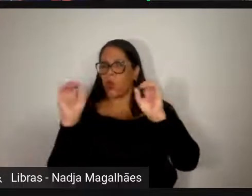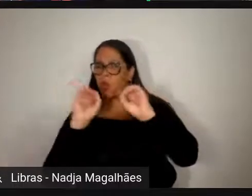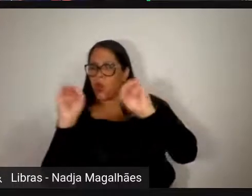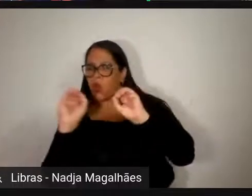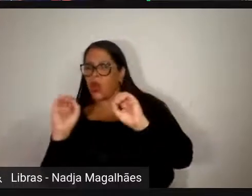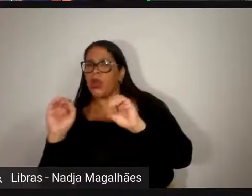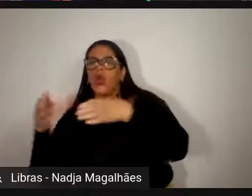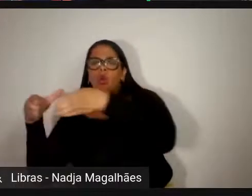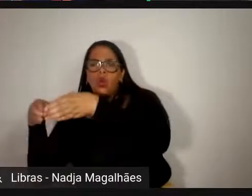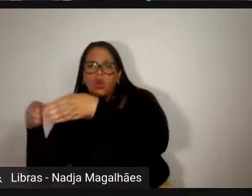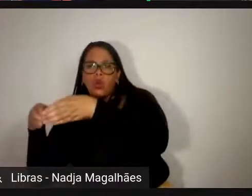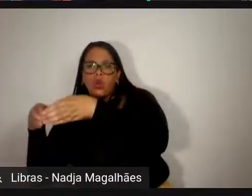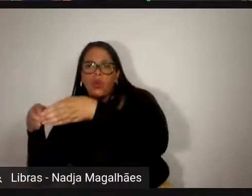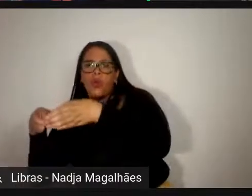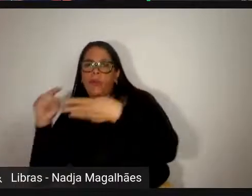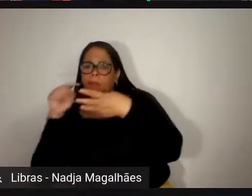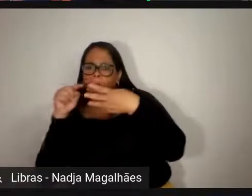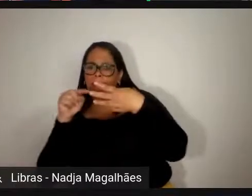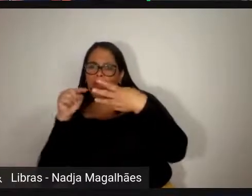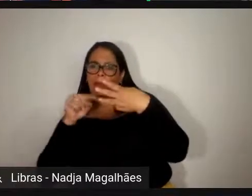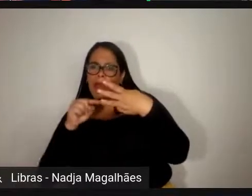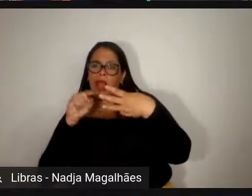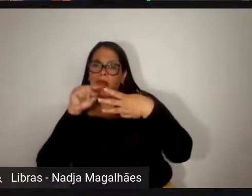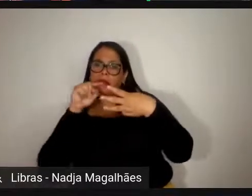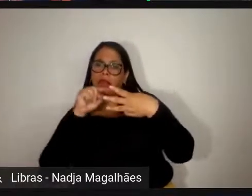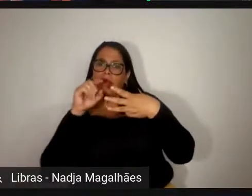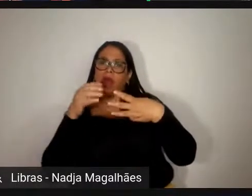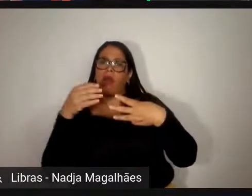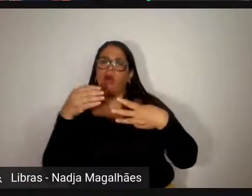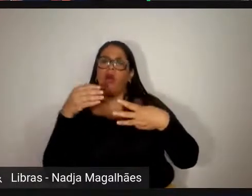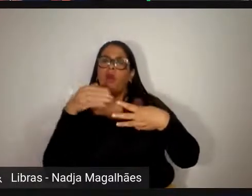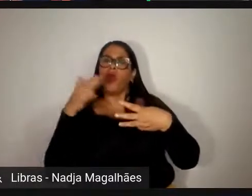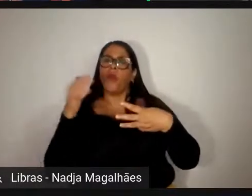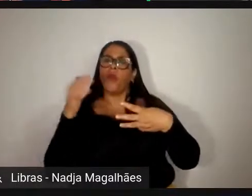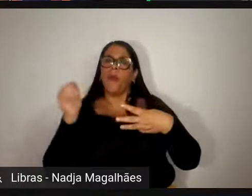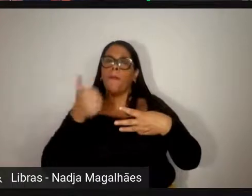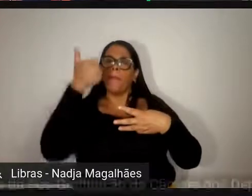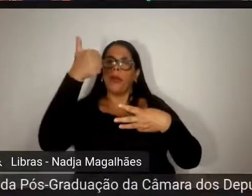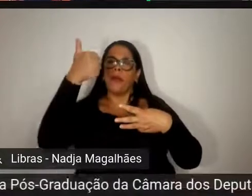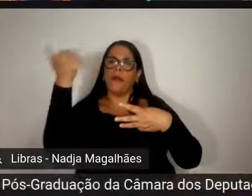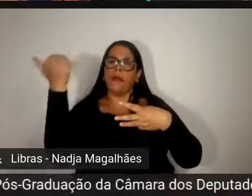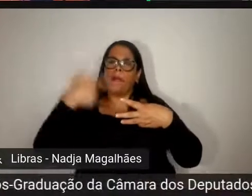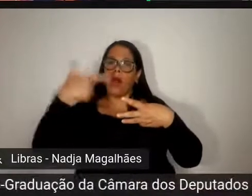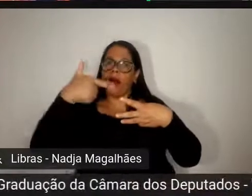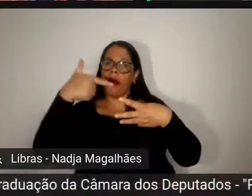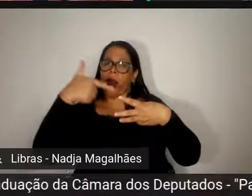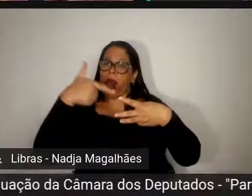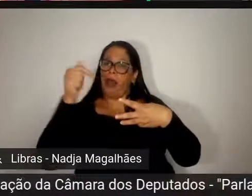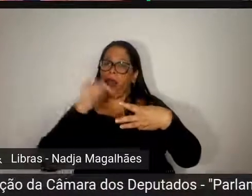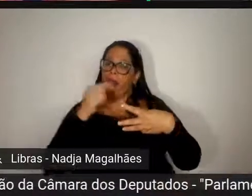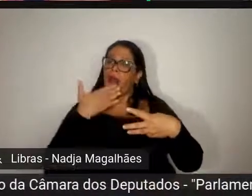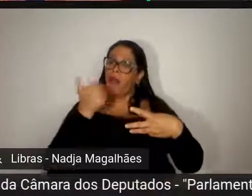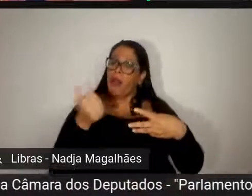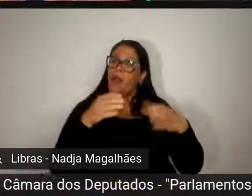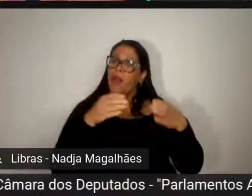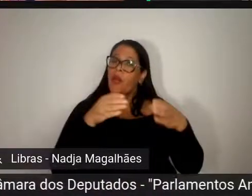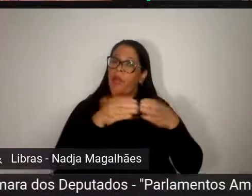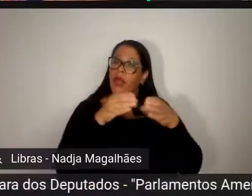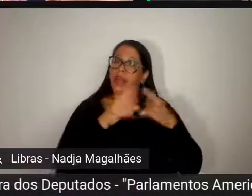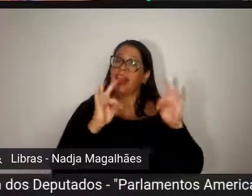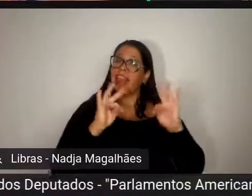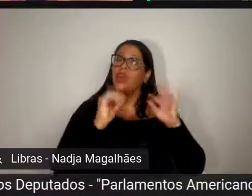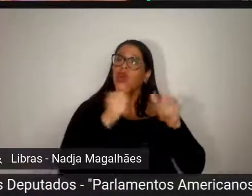Então esse é o grupo do topo, né? É o grupo dos melhores, digamos assim. Foi feita uma